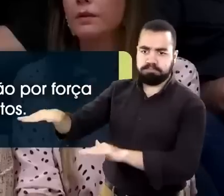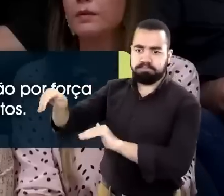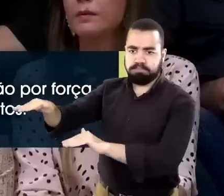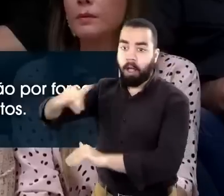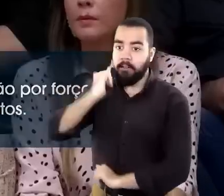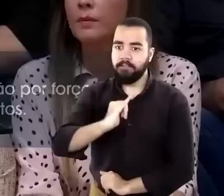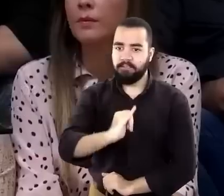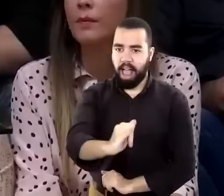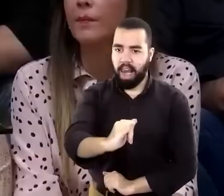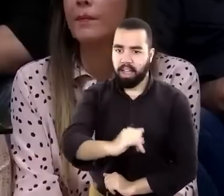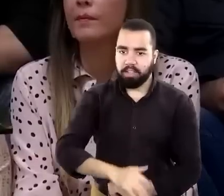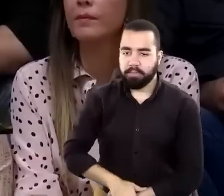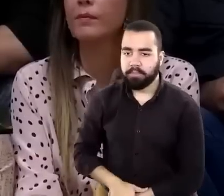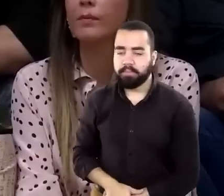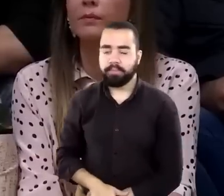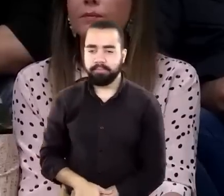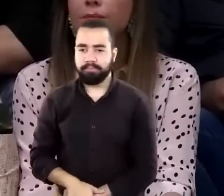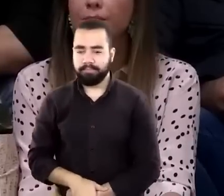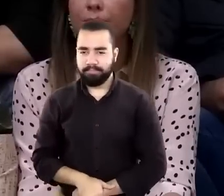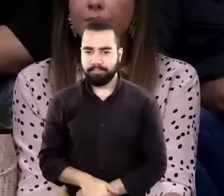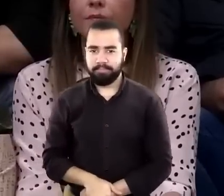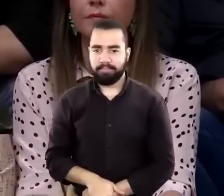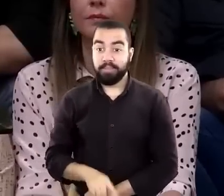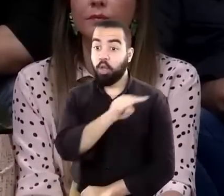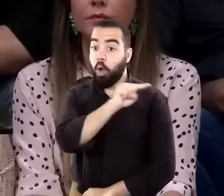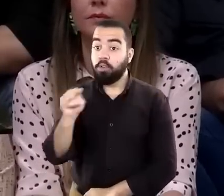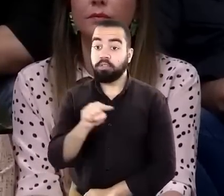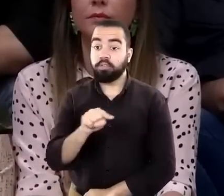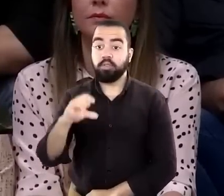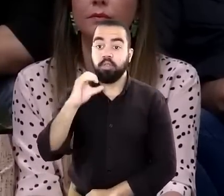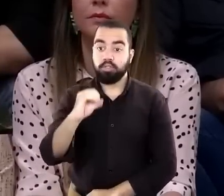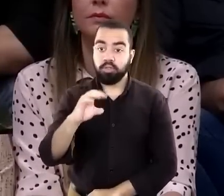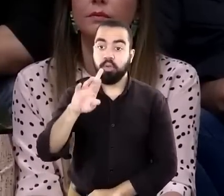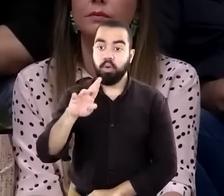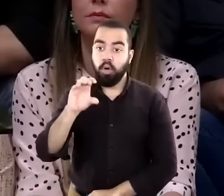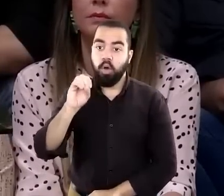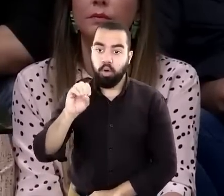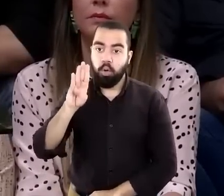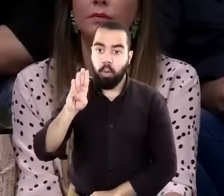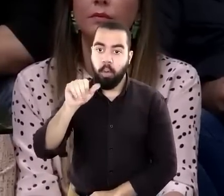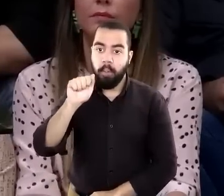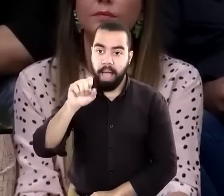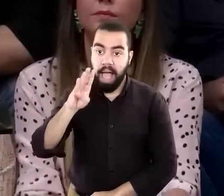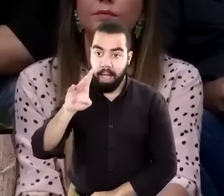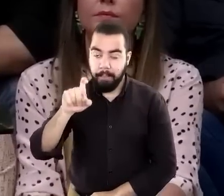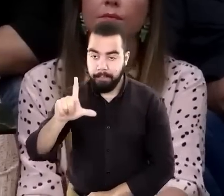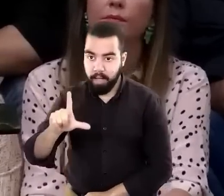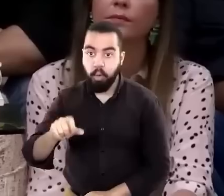aqui? Zorobabel está construindo o templo, a obra foi paralisada, não tem